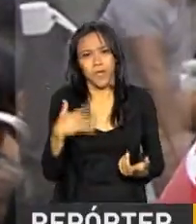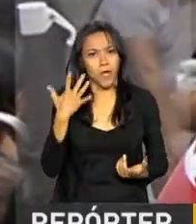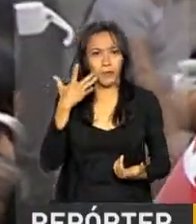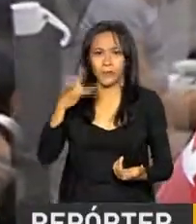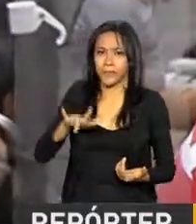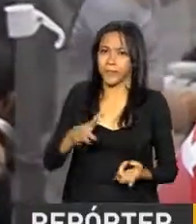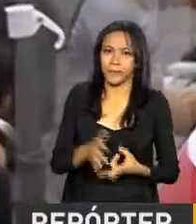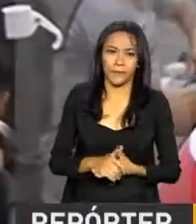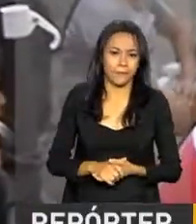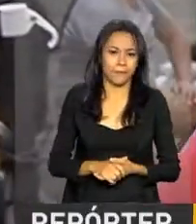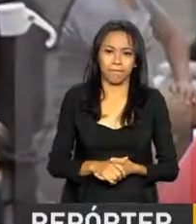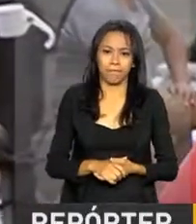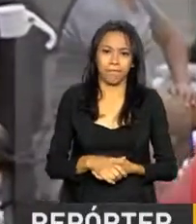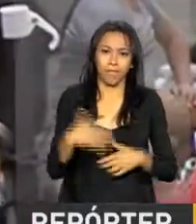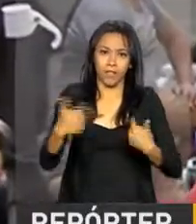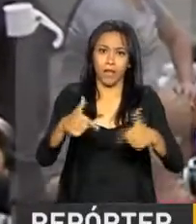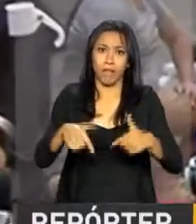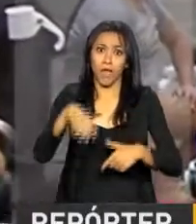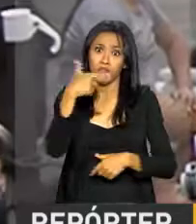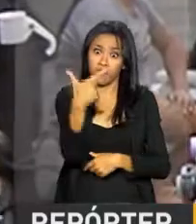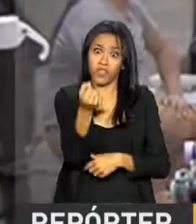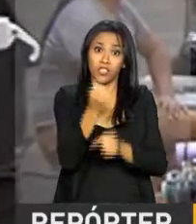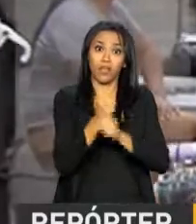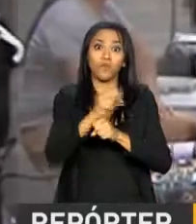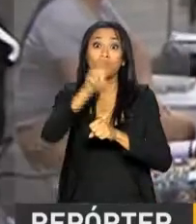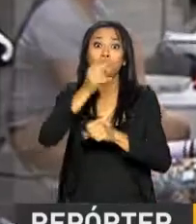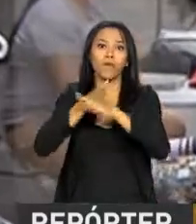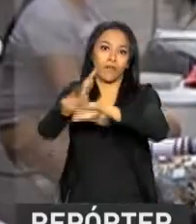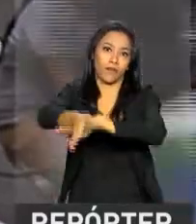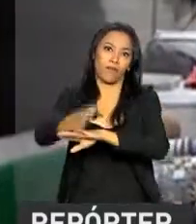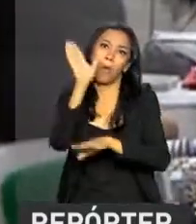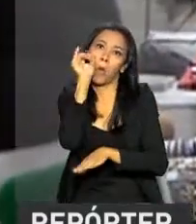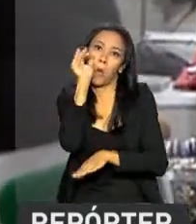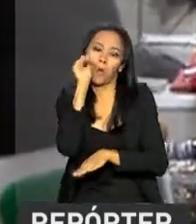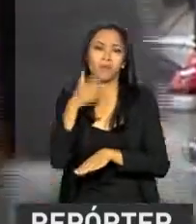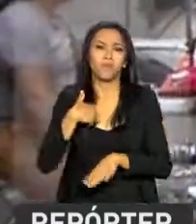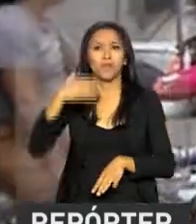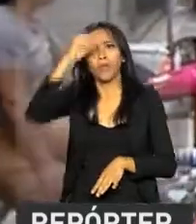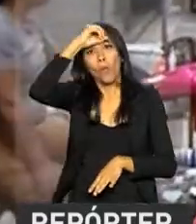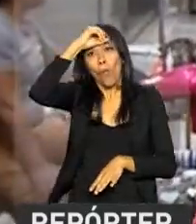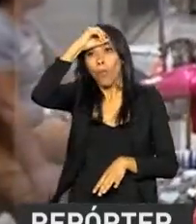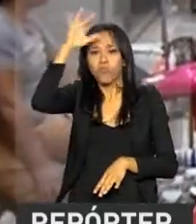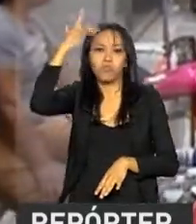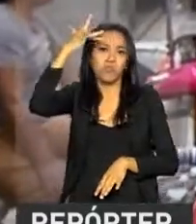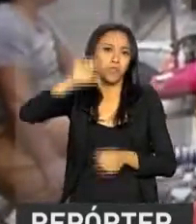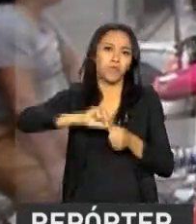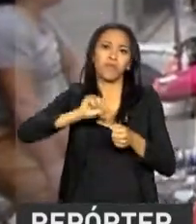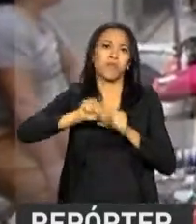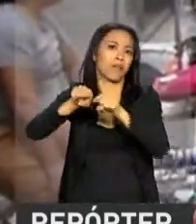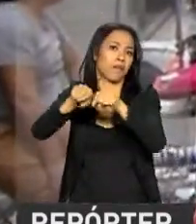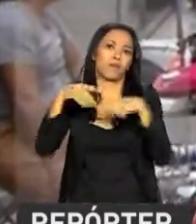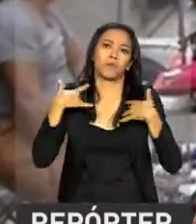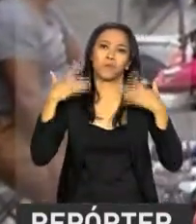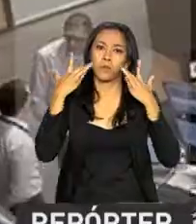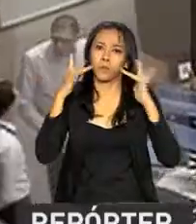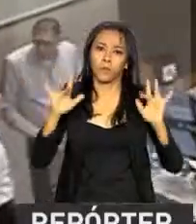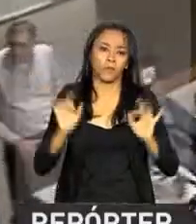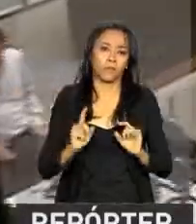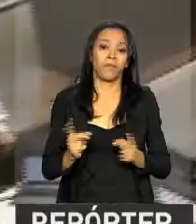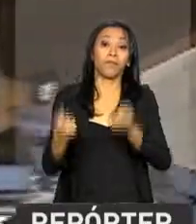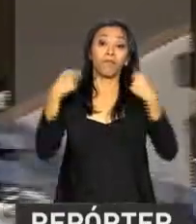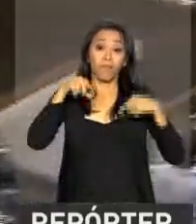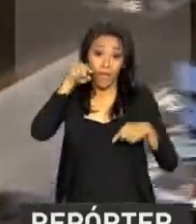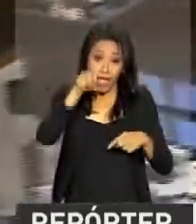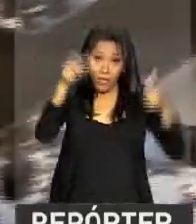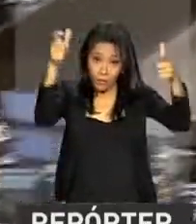sei trabalho aqui há 20 anos quando entrei dentro imagina como funcionam não imagino como reforçar a bolsa